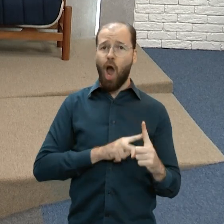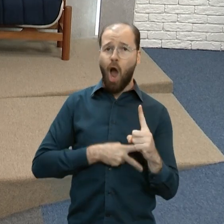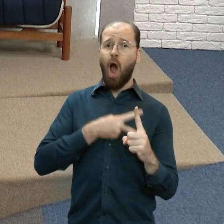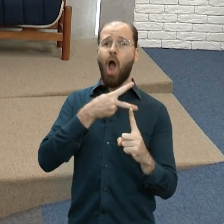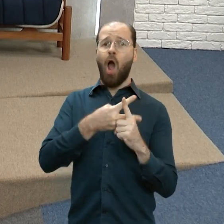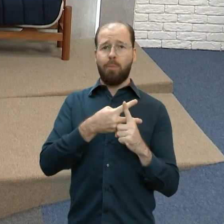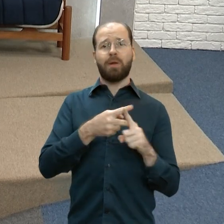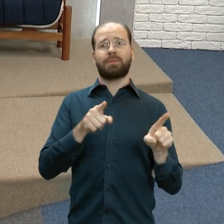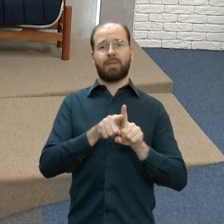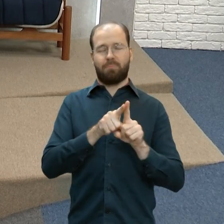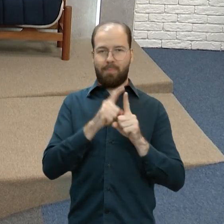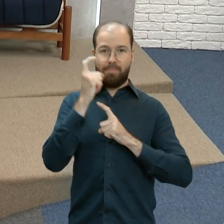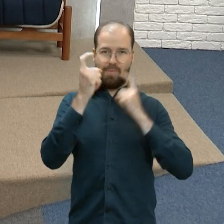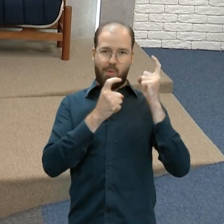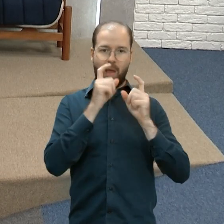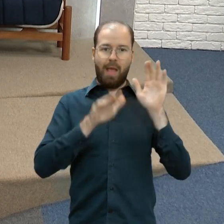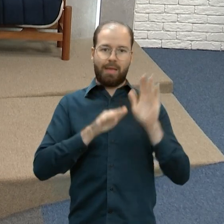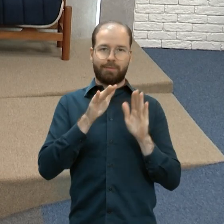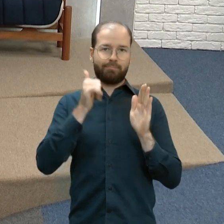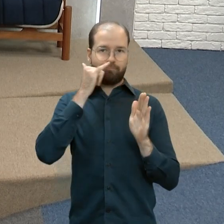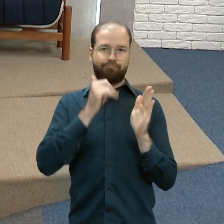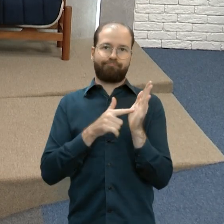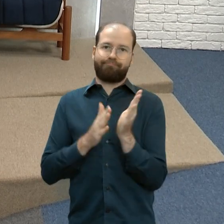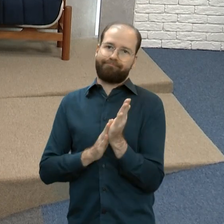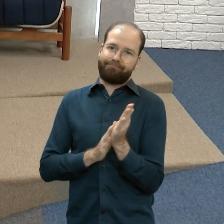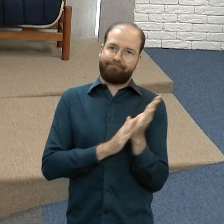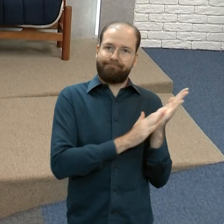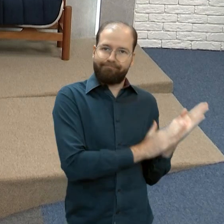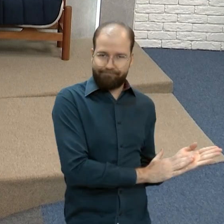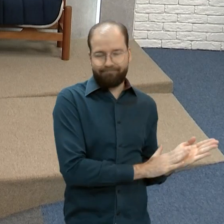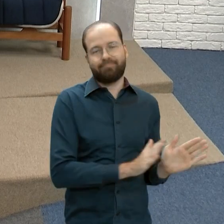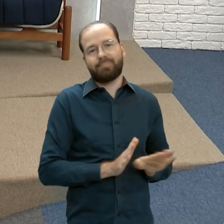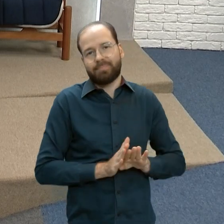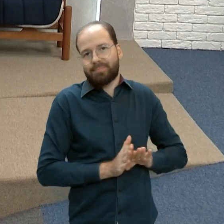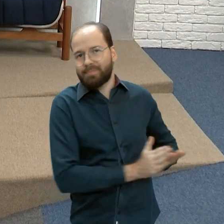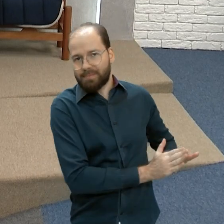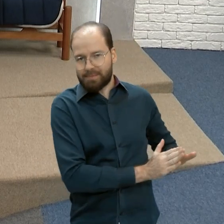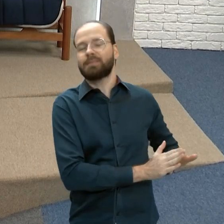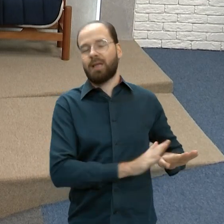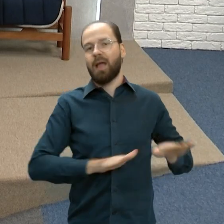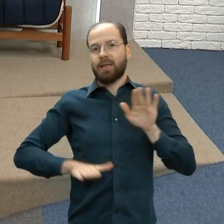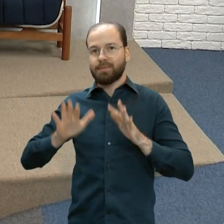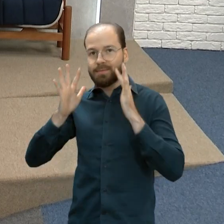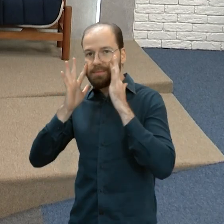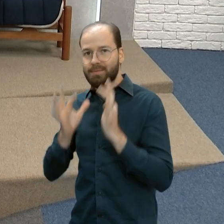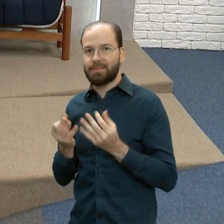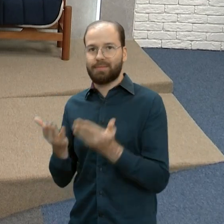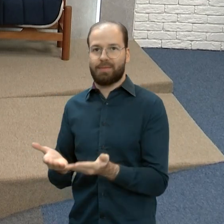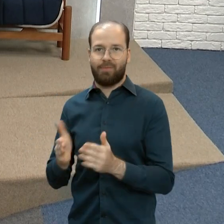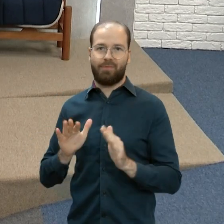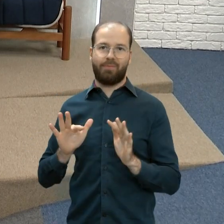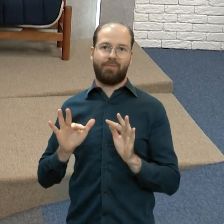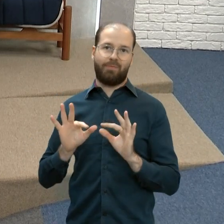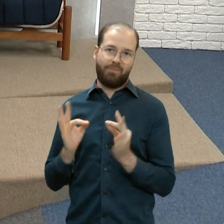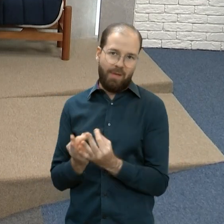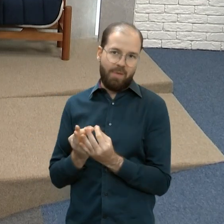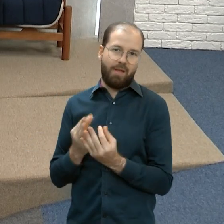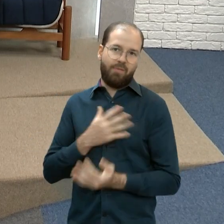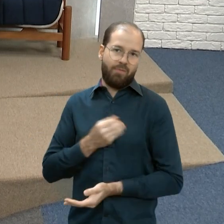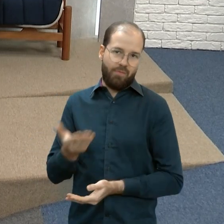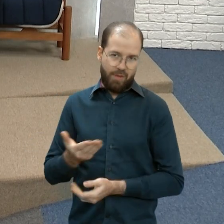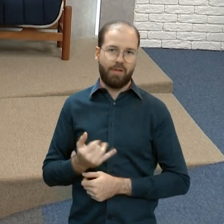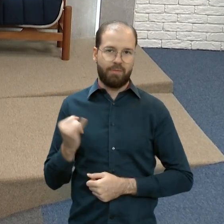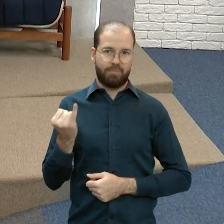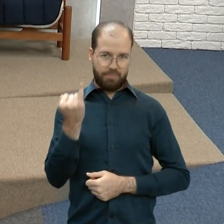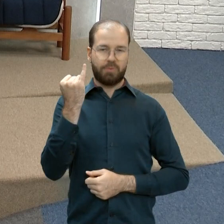preocupação de se desgrudar disso aqui muitas vezes, né? Mas o Renan falava uma coisa muito, muito